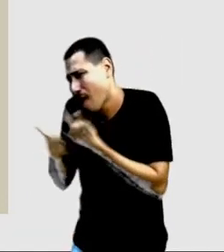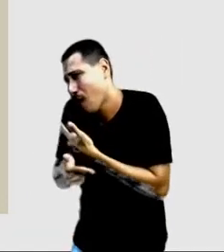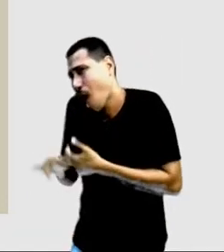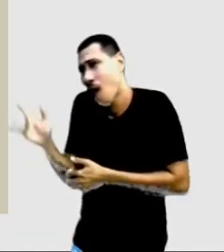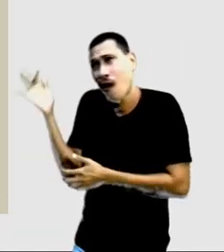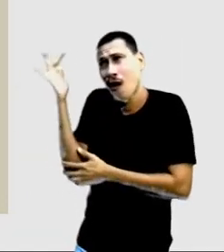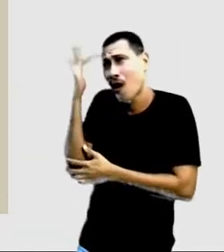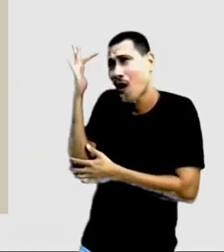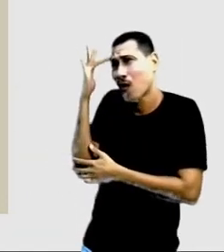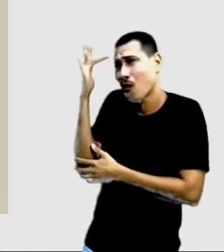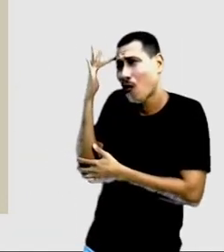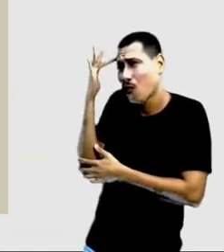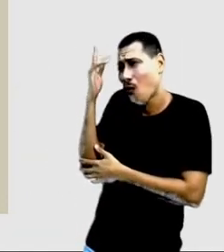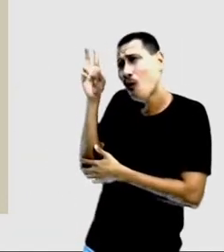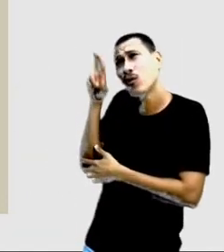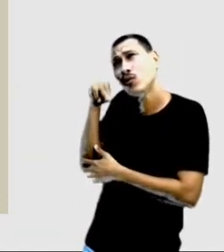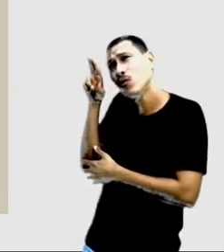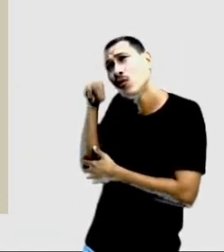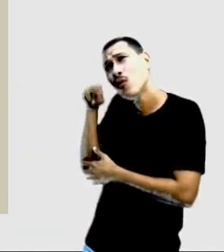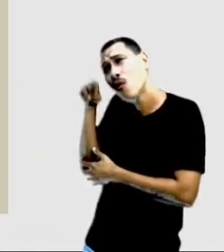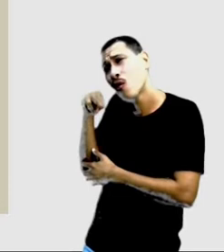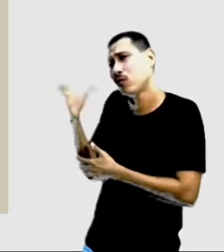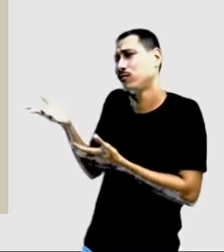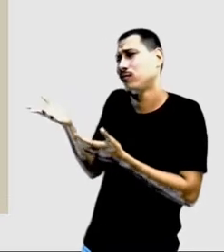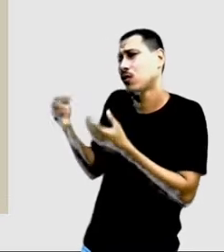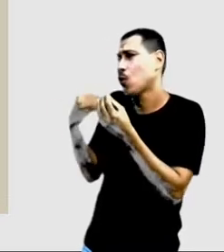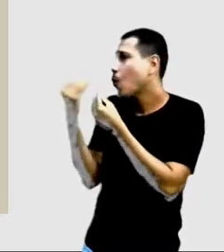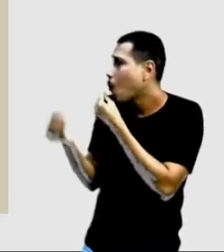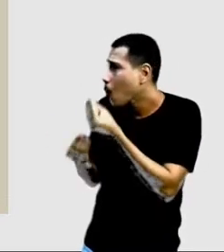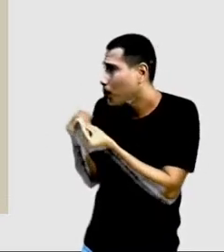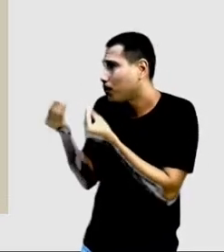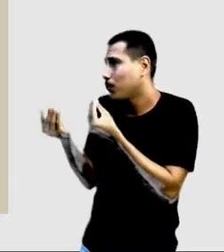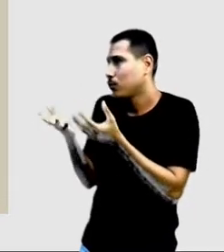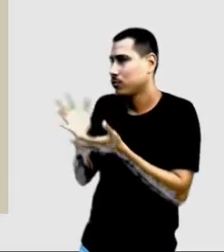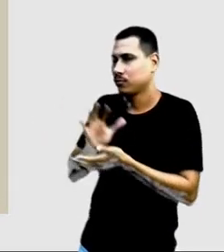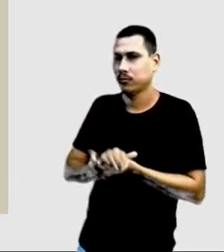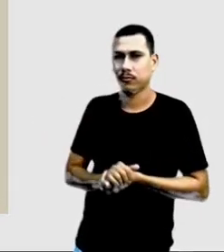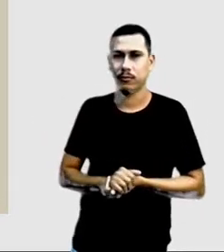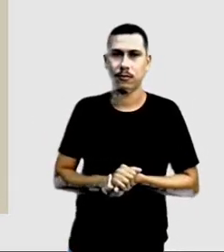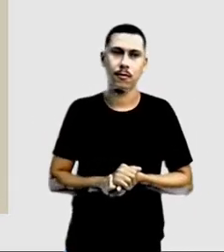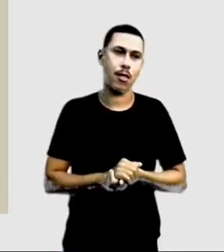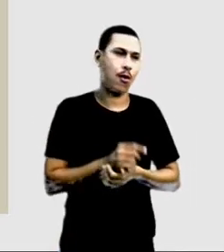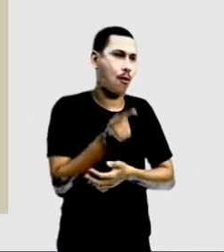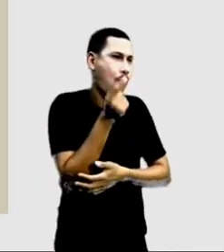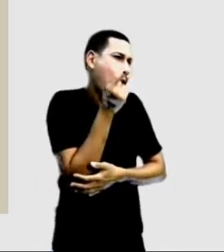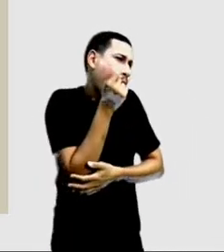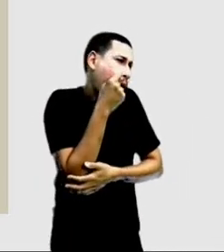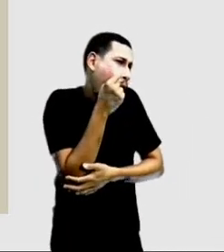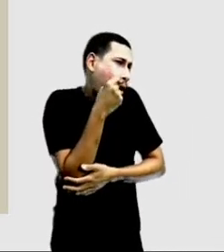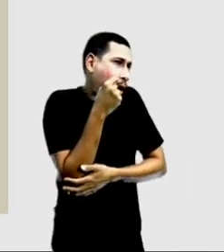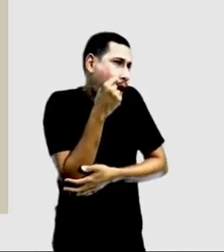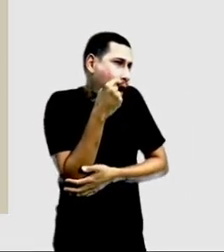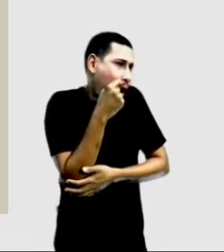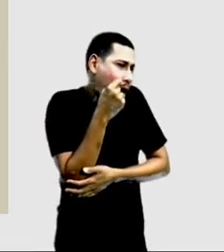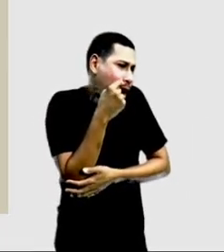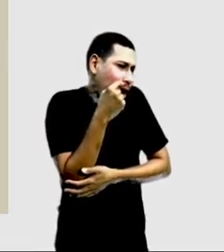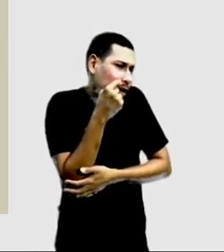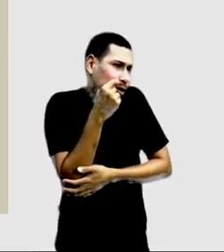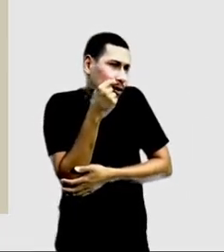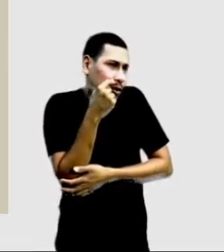possibilidade, ainda assim, como não tinha nada a perder, ele